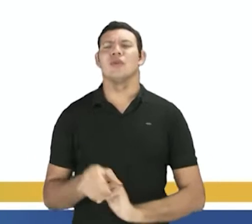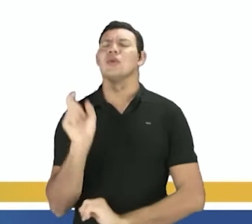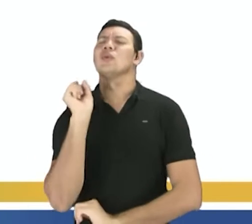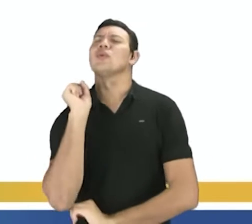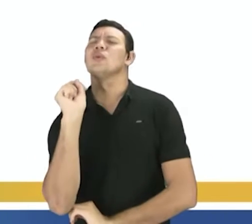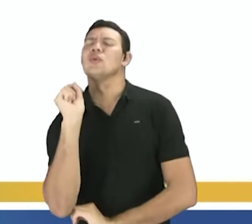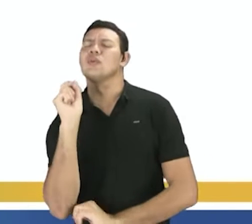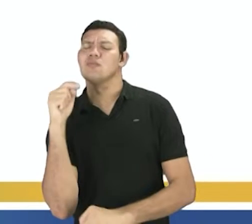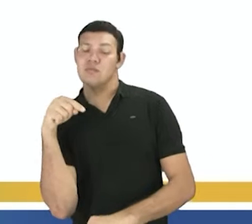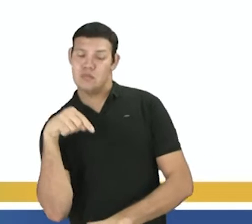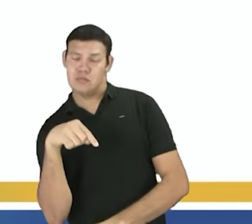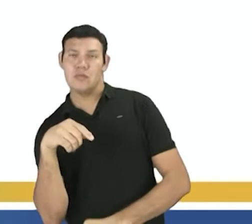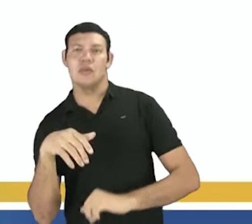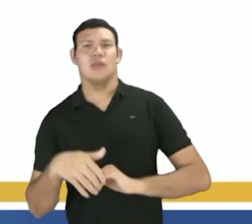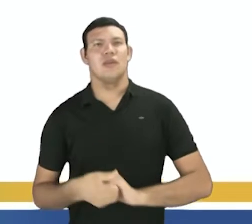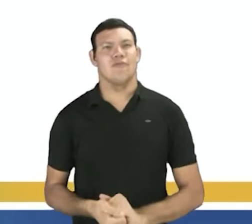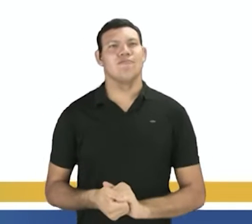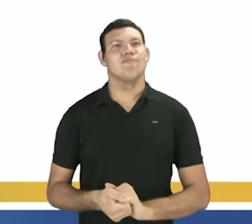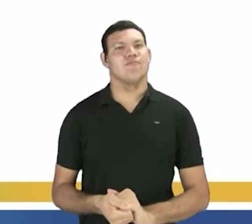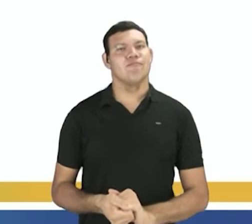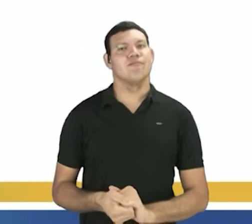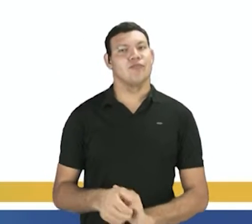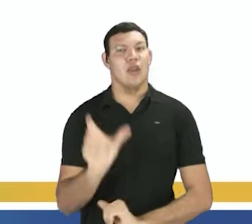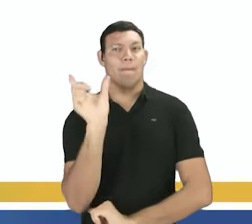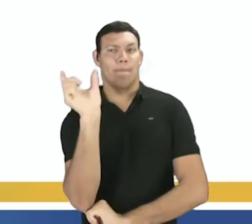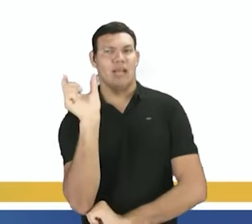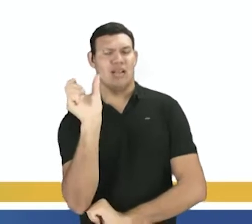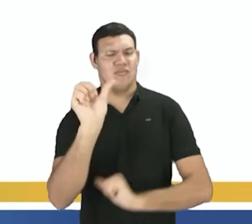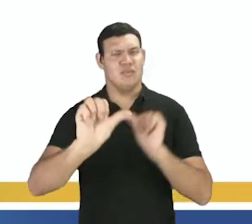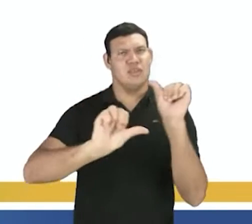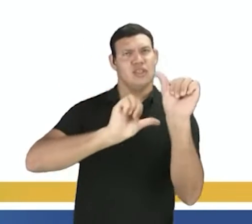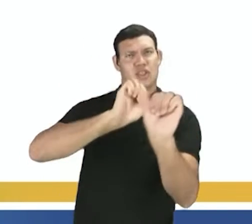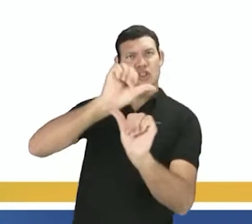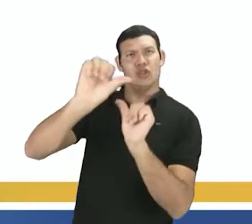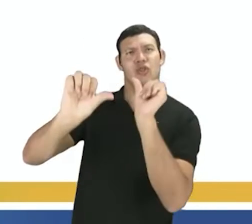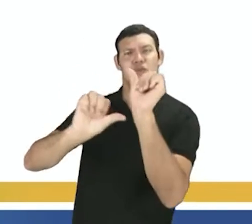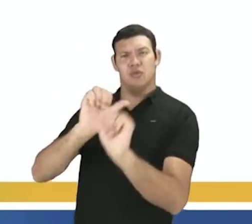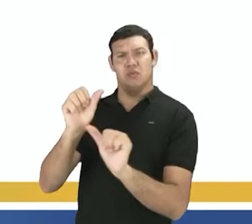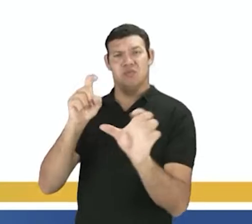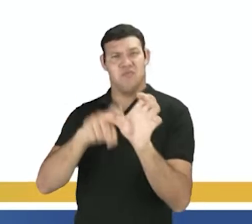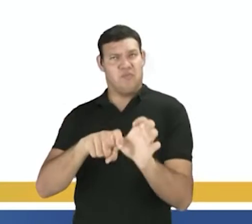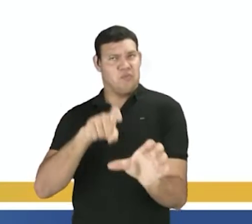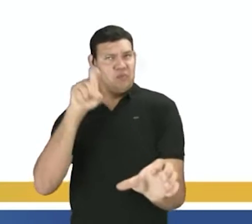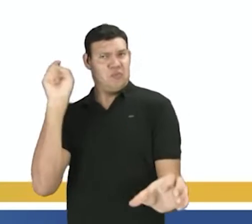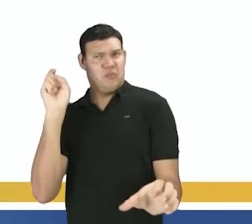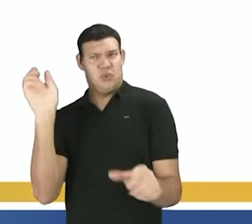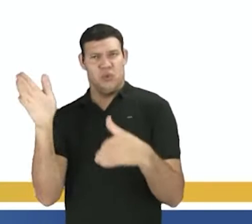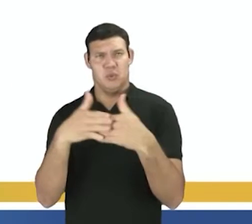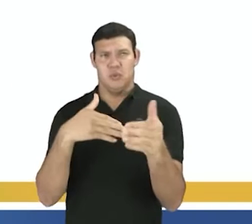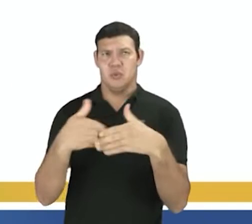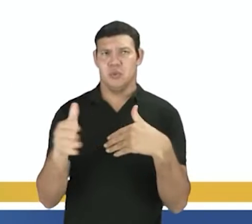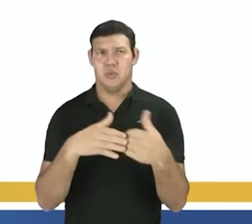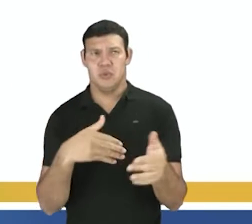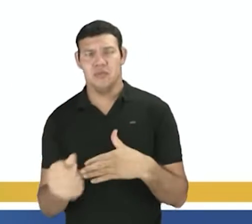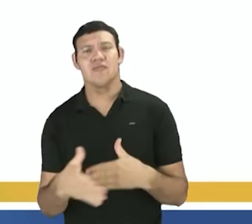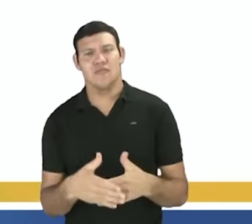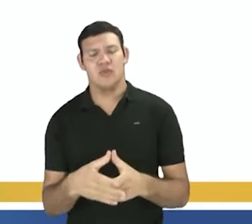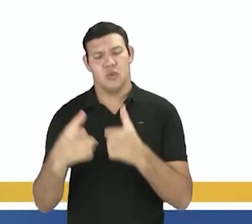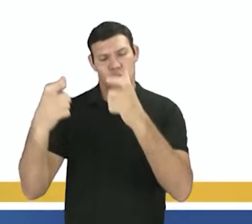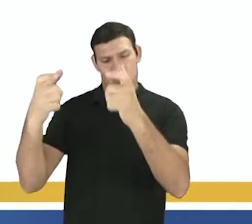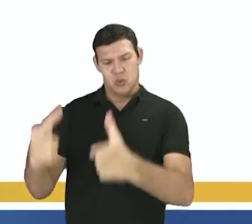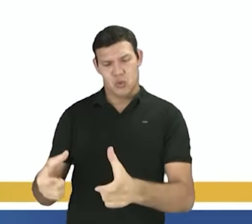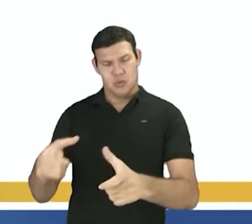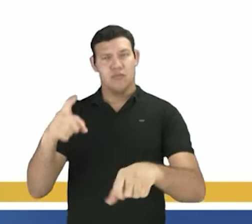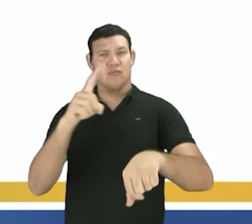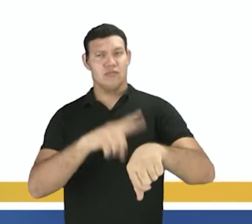Advérbio. Advérbio é um termo modificador que, de maneira independente, expressa uma circunstância de